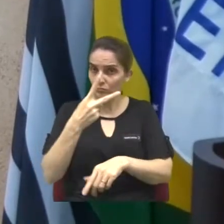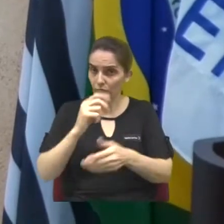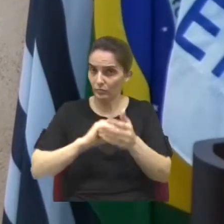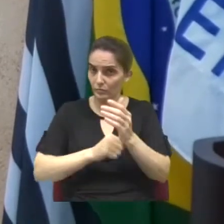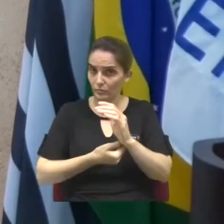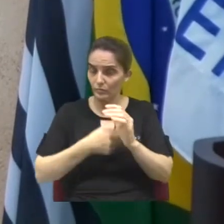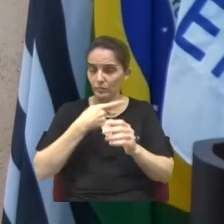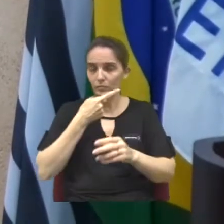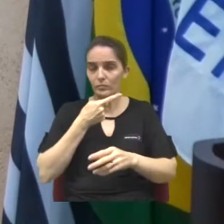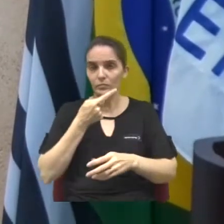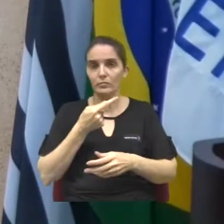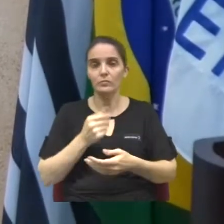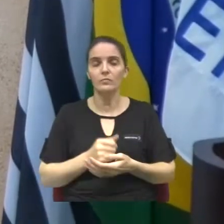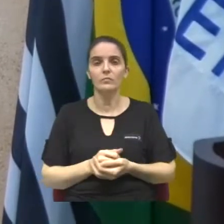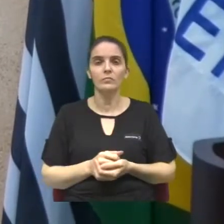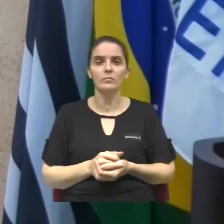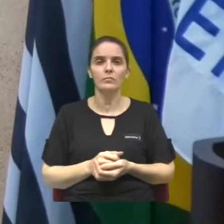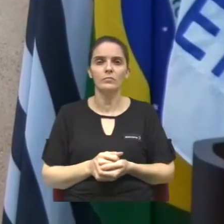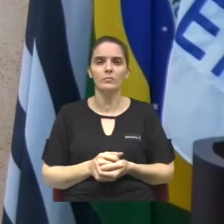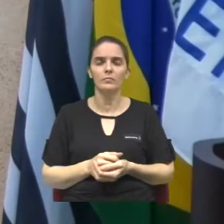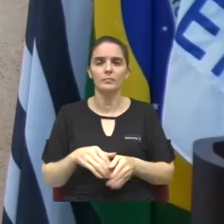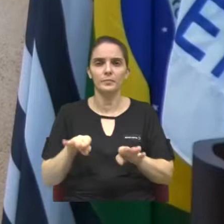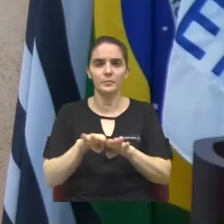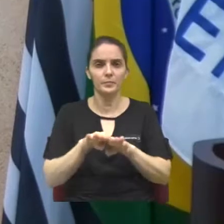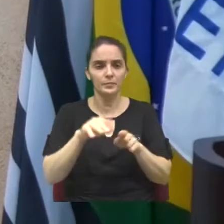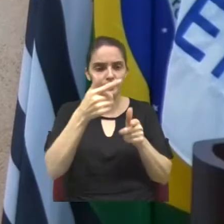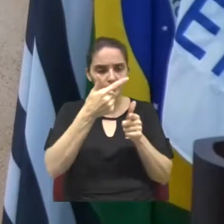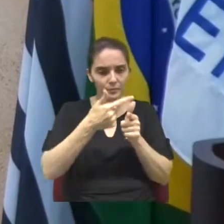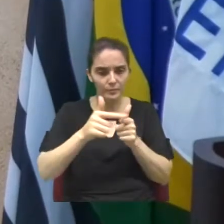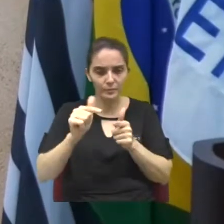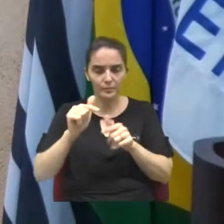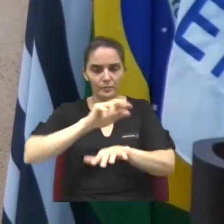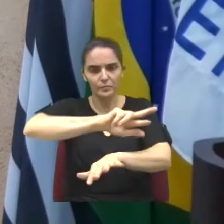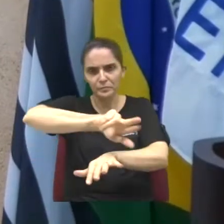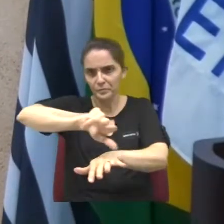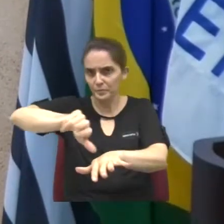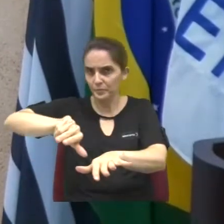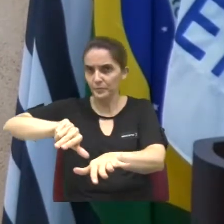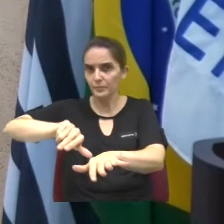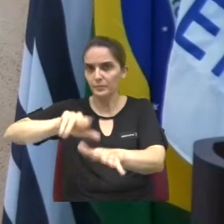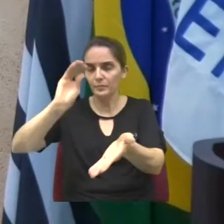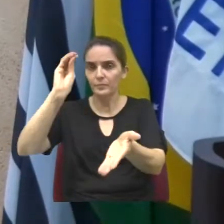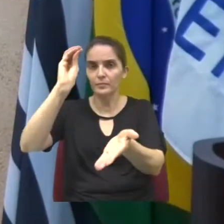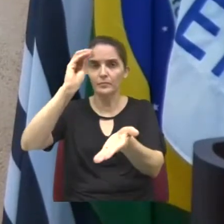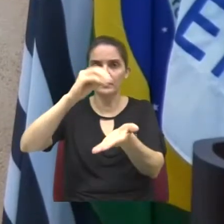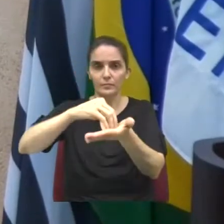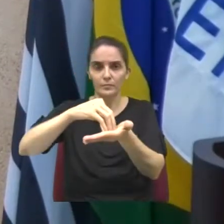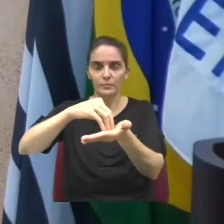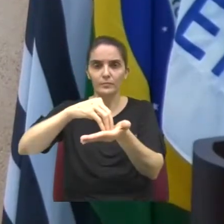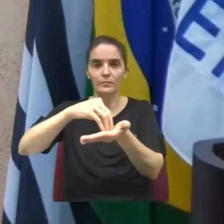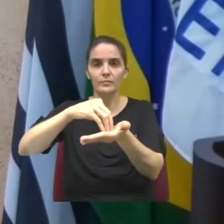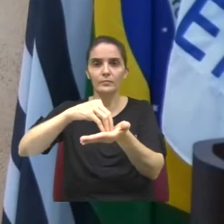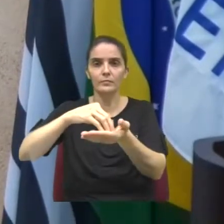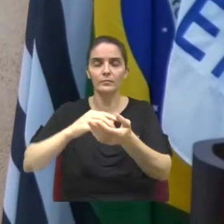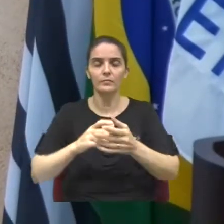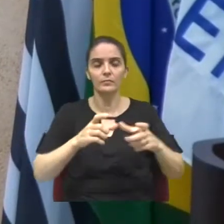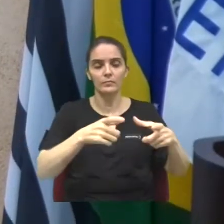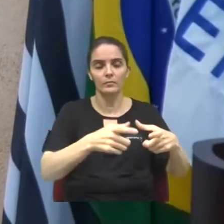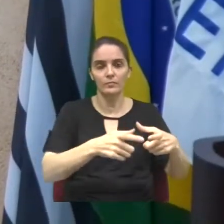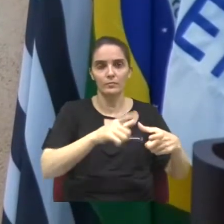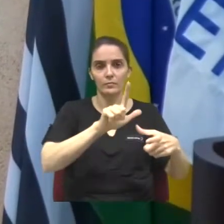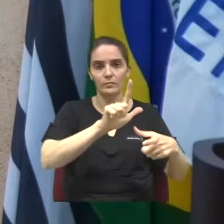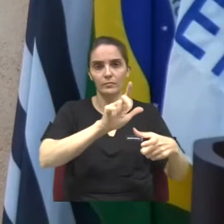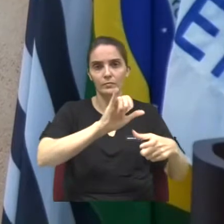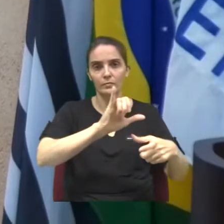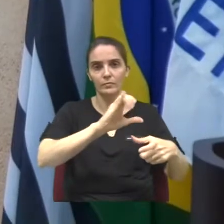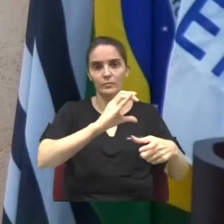a própria divisão de diversidade. Acrescenta setor de licitação, setor